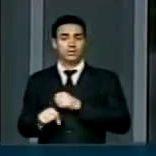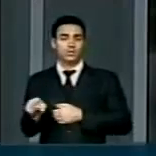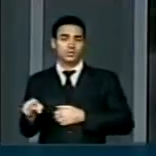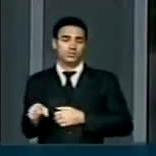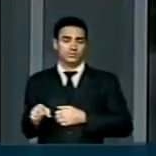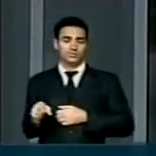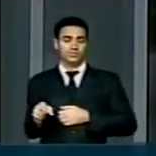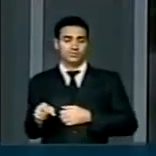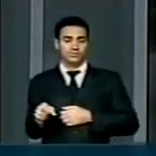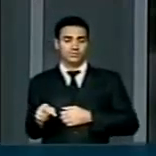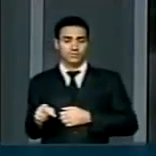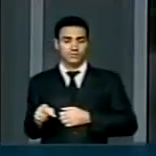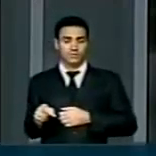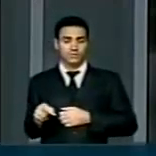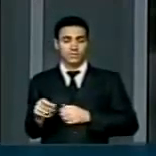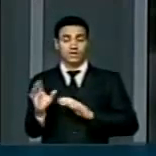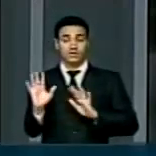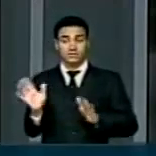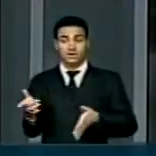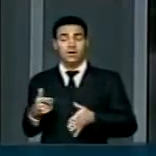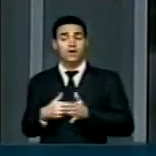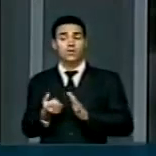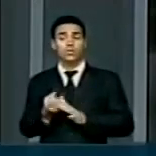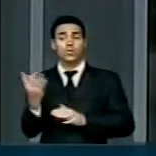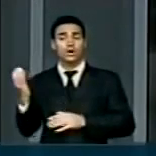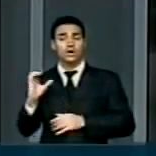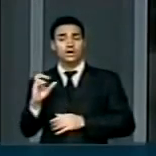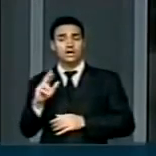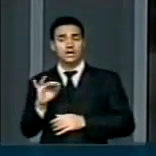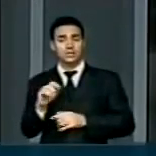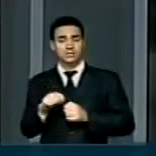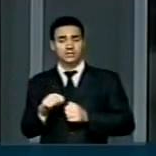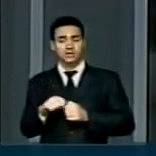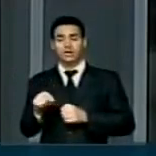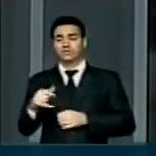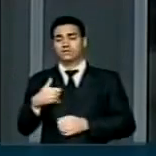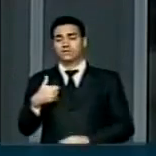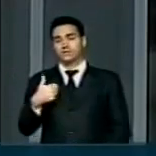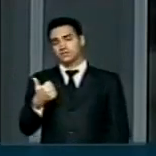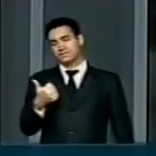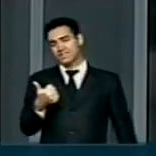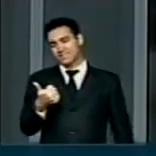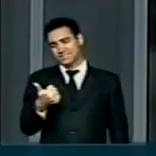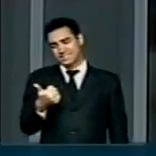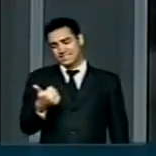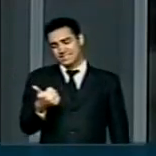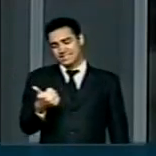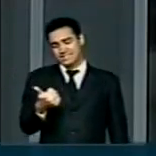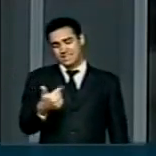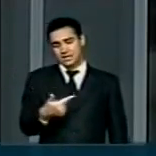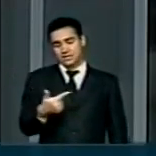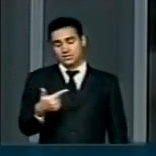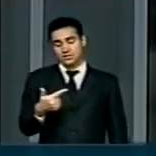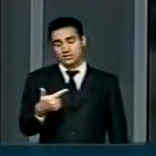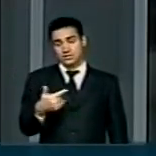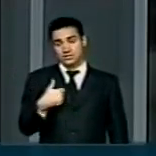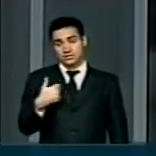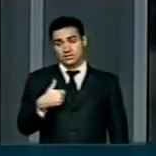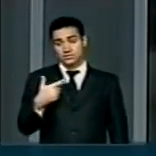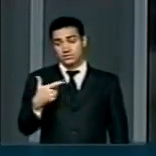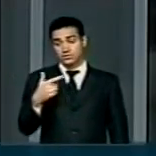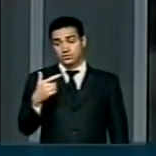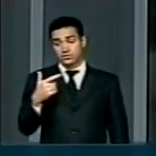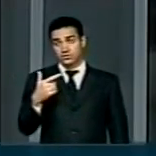momento, crimes. 17 anos, 11 meses e 28 dias de